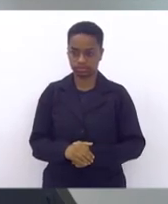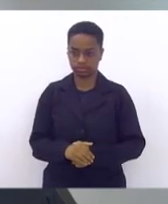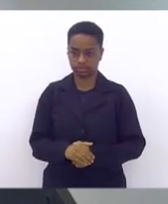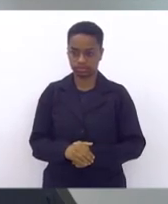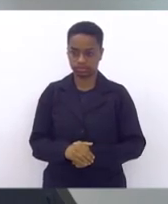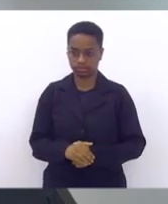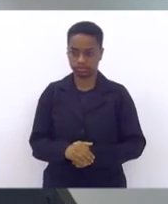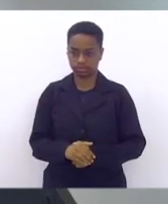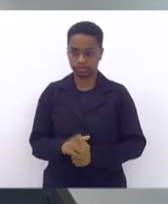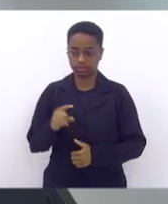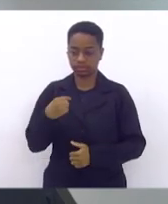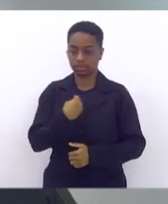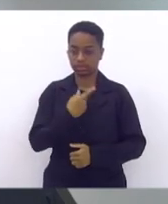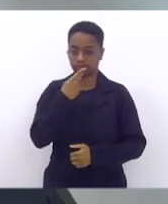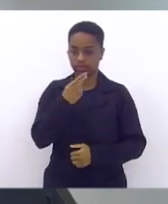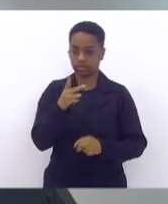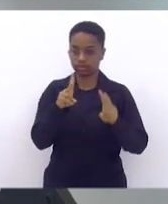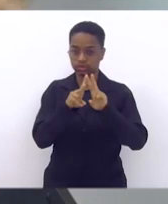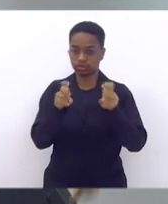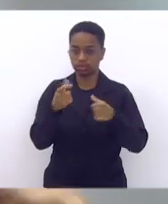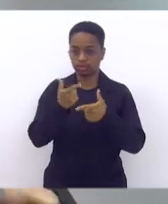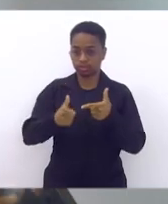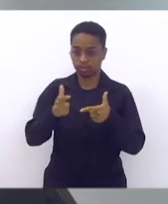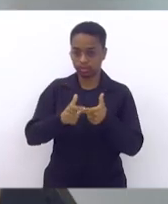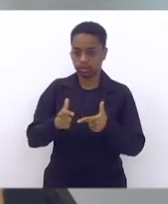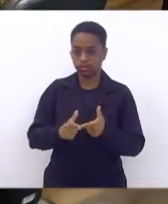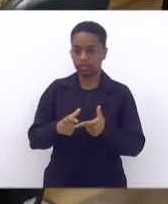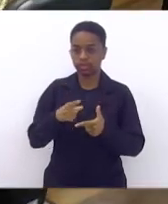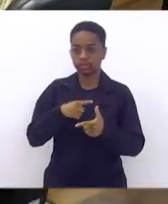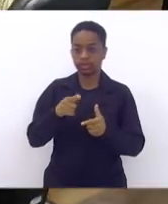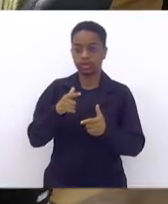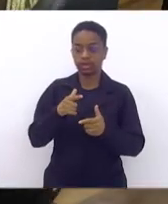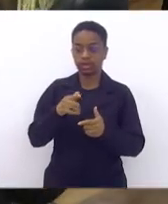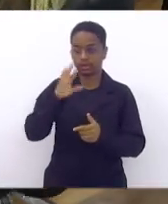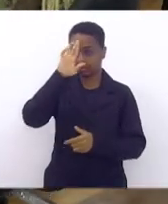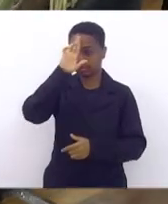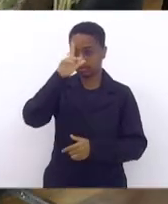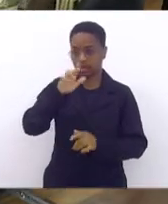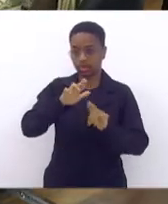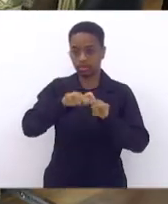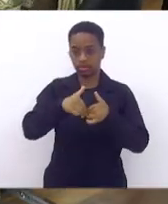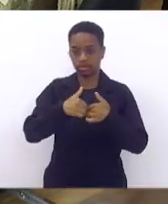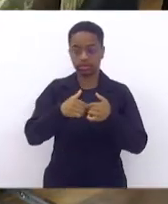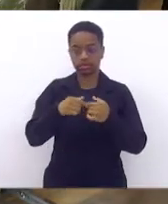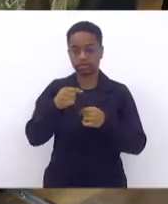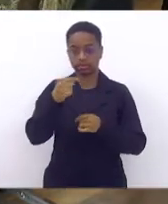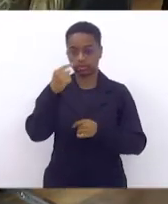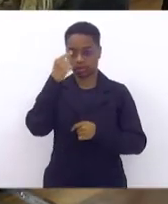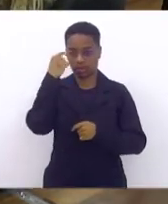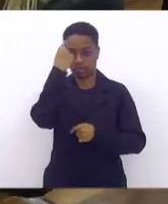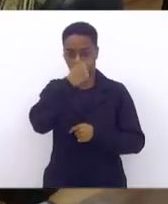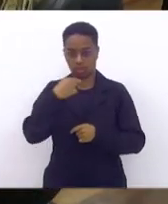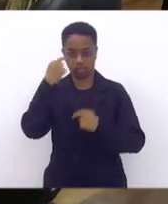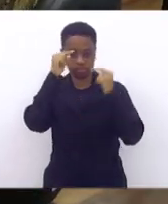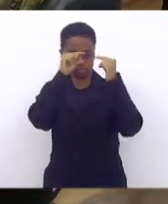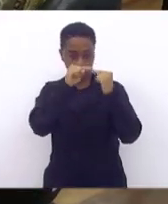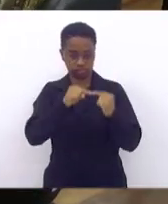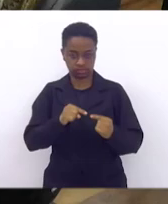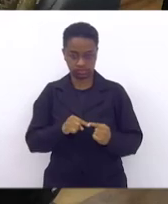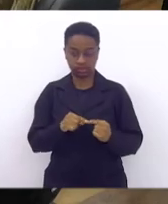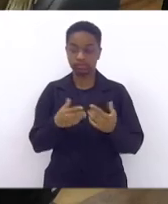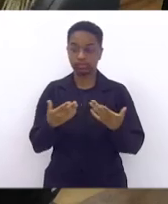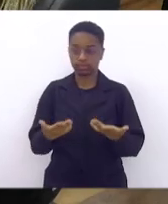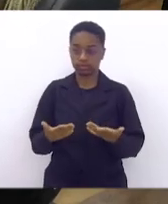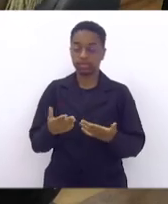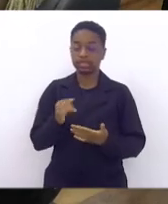falar sobre os problemas que acarretam erros na identificação por fotografia. Tá? Então, a